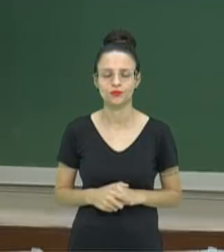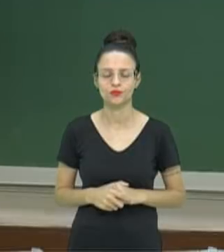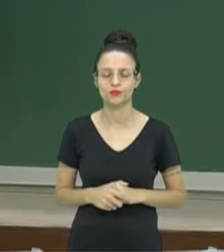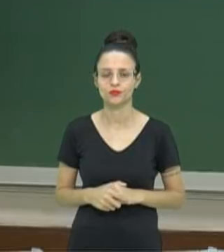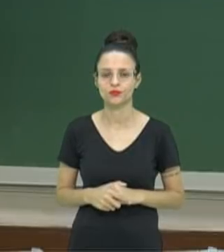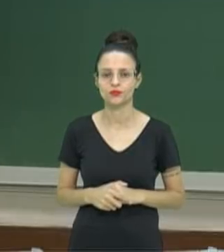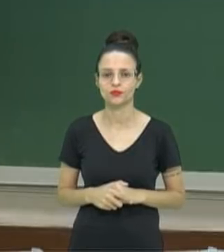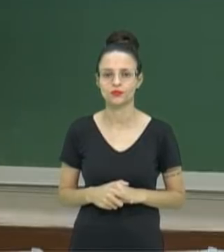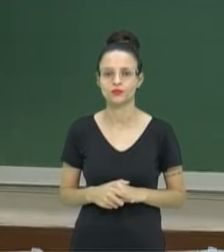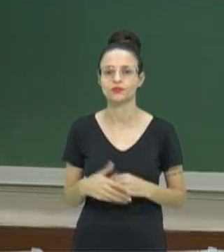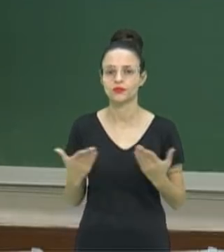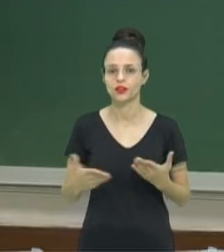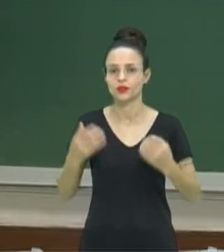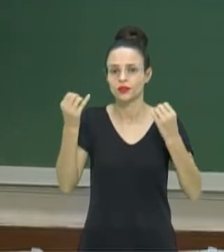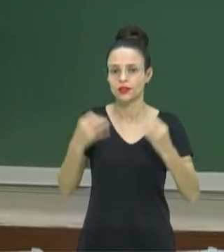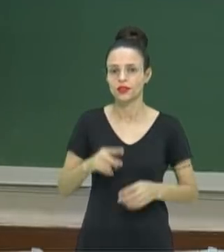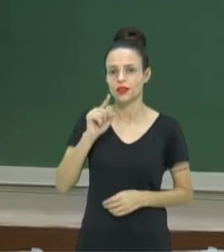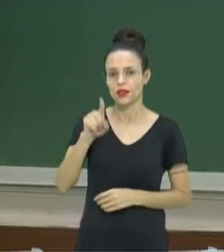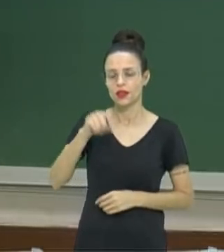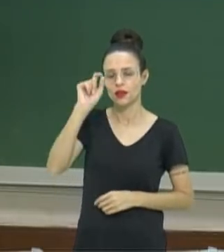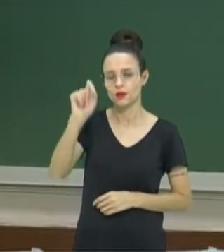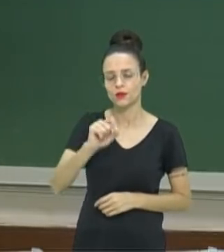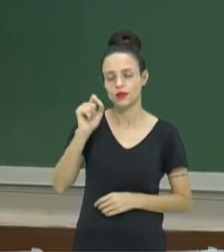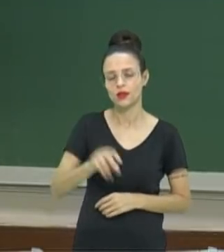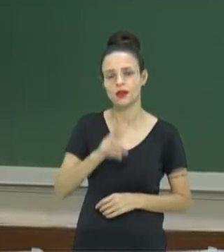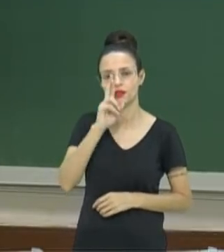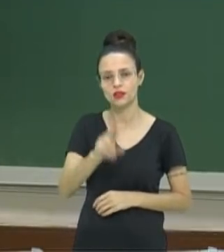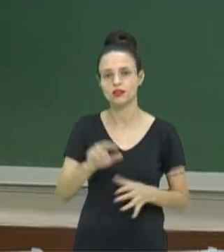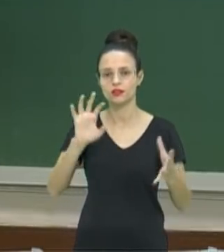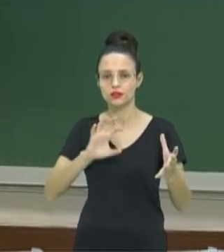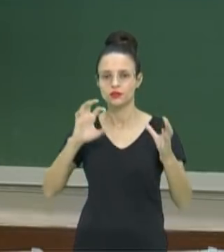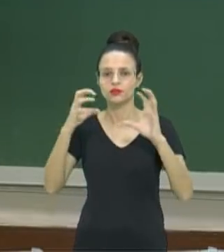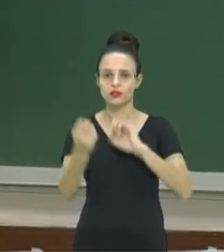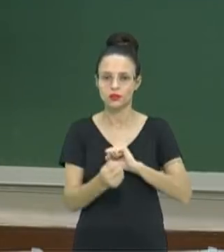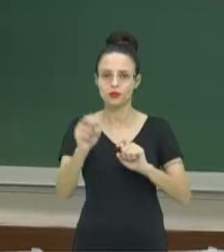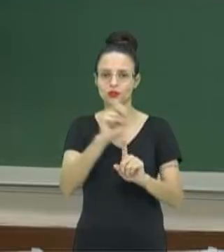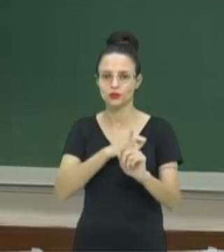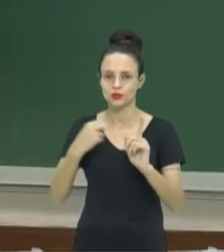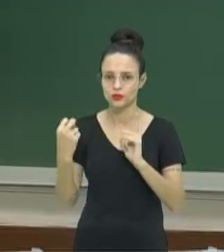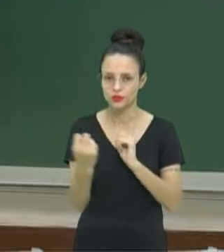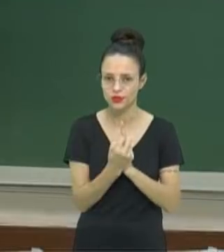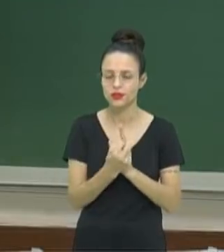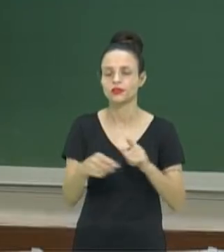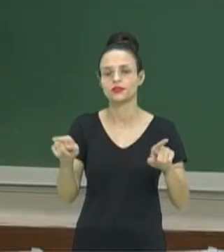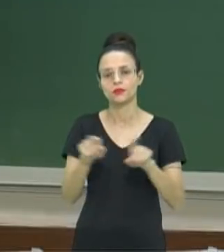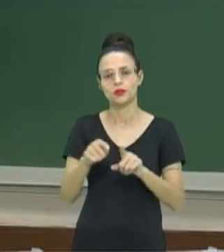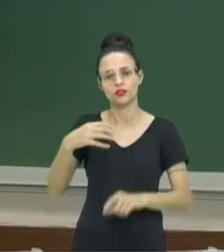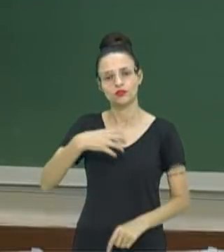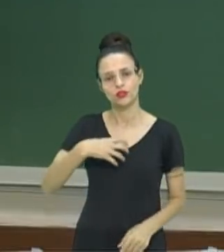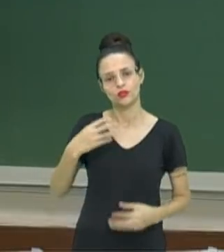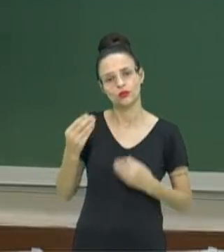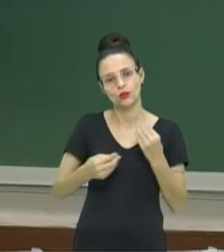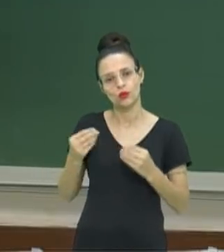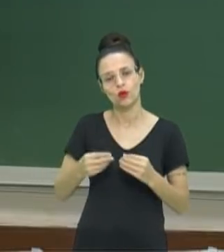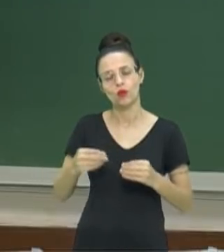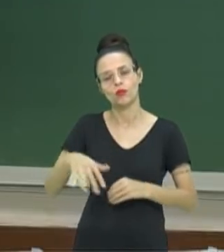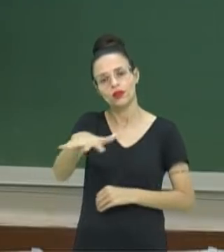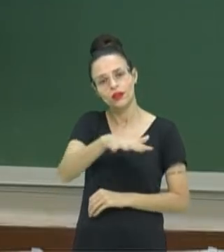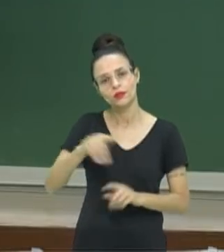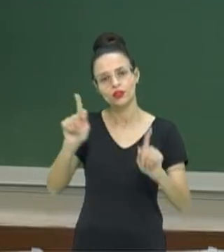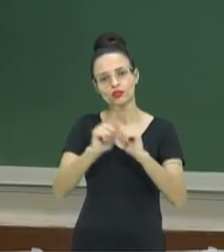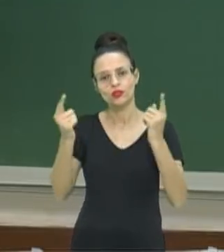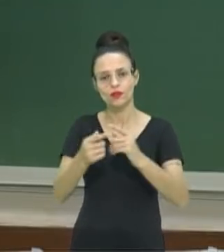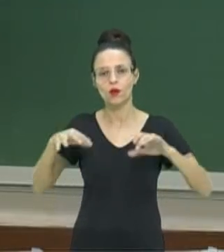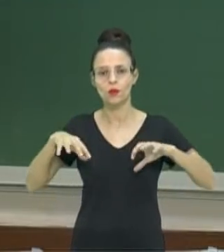E aí nós dizemos que elas são o resultado das transformações na sociedade e da maneira como o espaço geográfico está